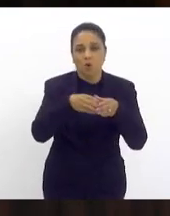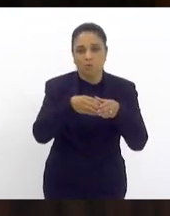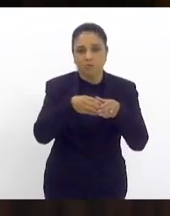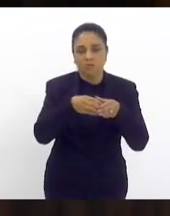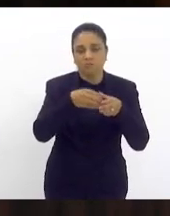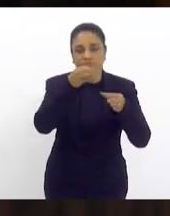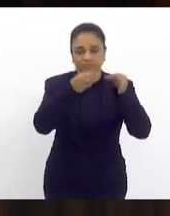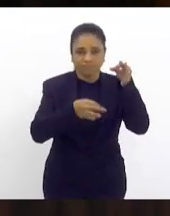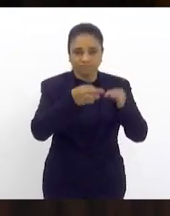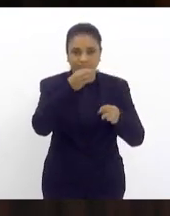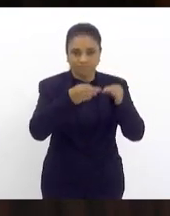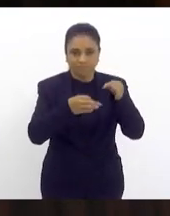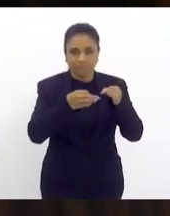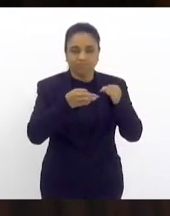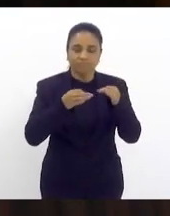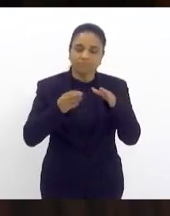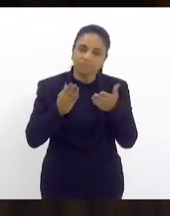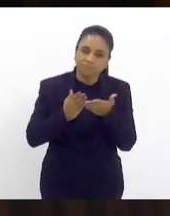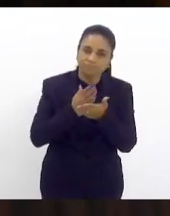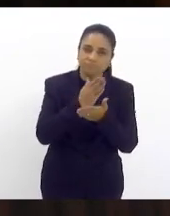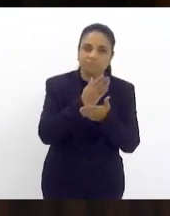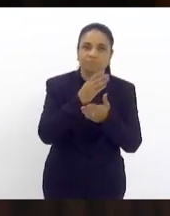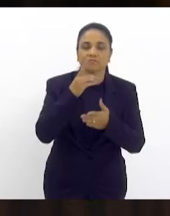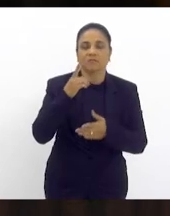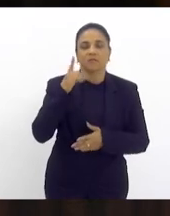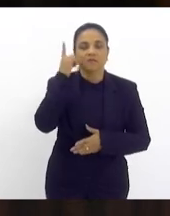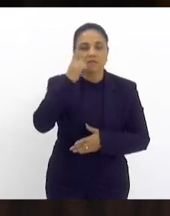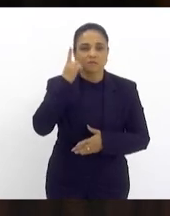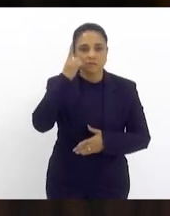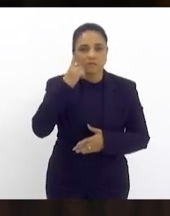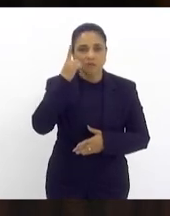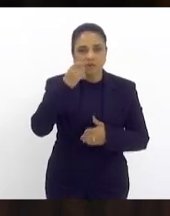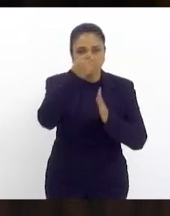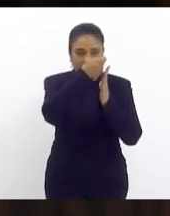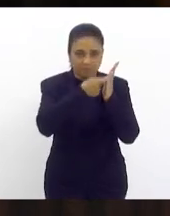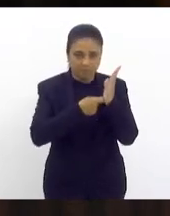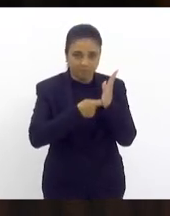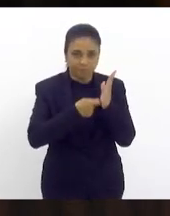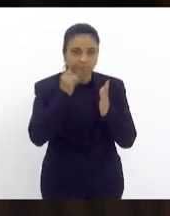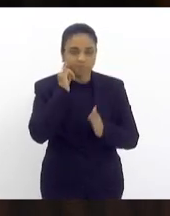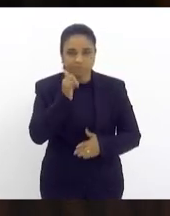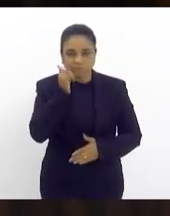Legislativa favorável relatou Deputado Philippe Soares